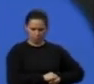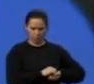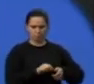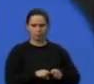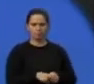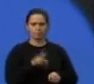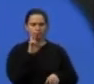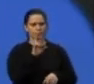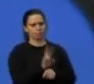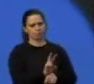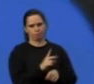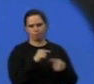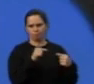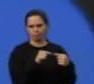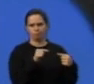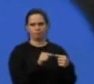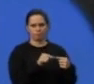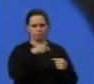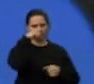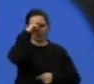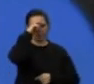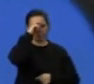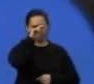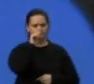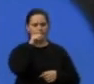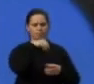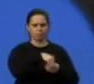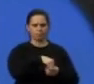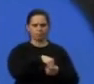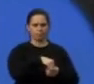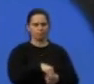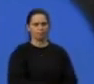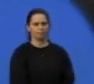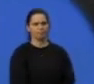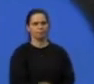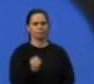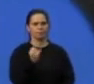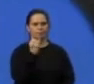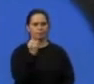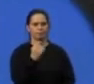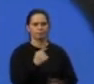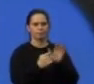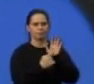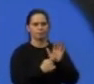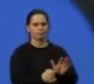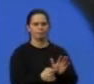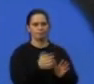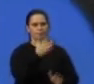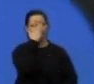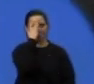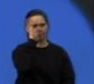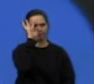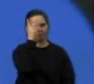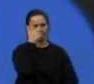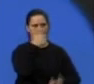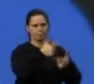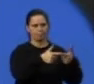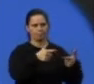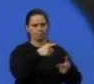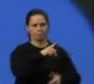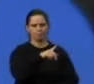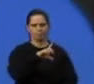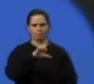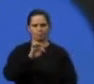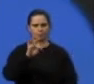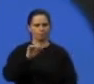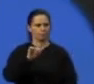tratamento hospitalar. É importante ressaltar, prezado aluno, que o indivíduo politraumatizado é o mais grave doente